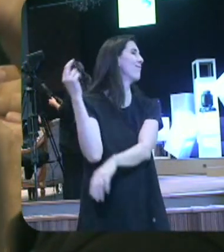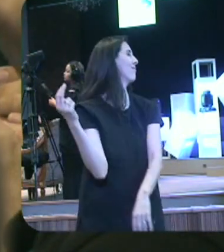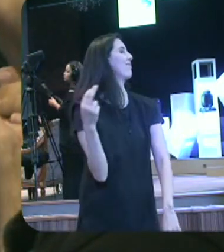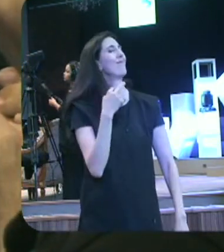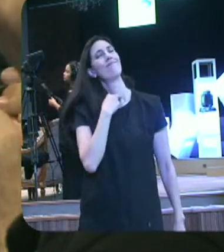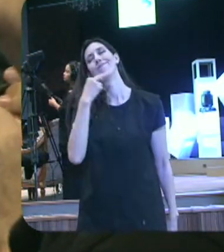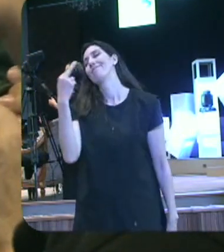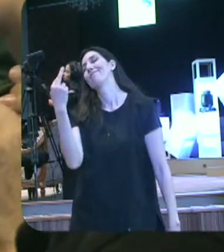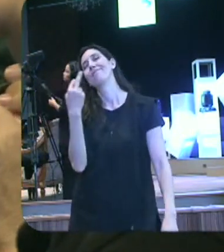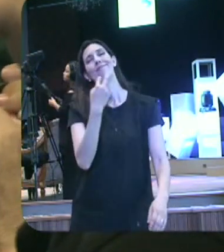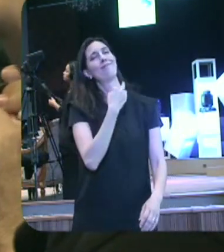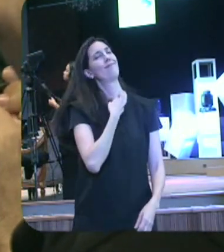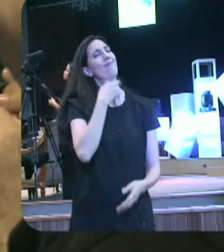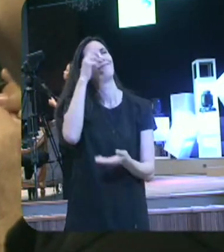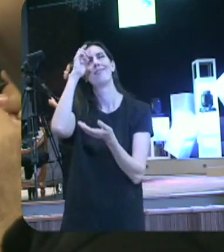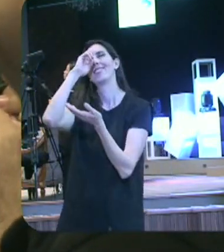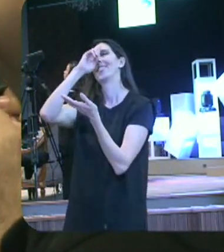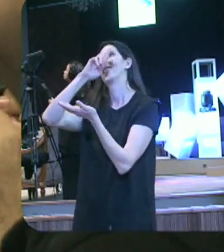amor,